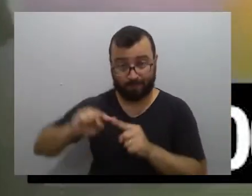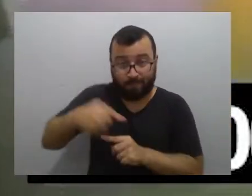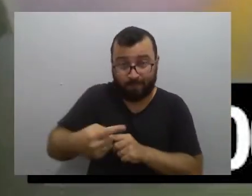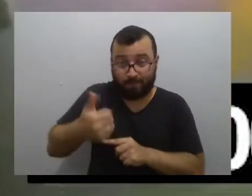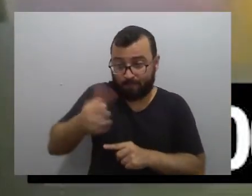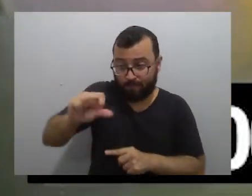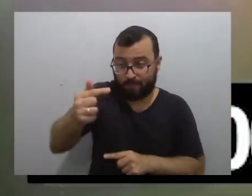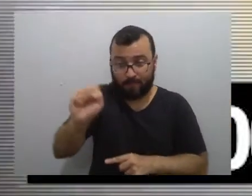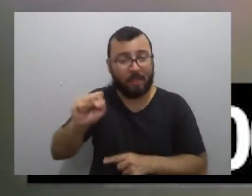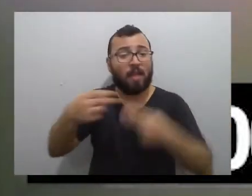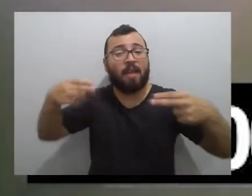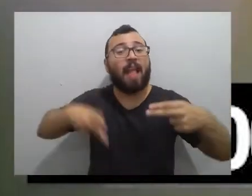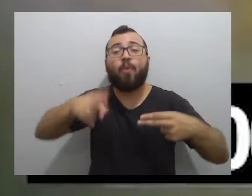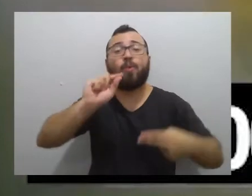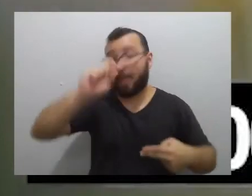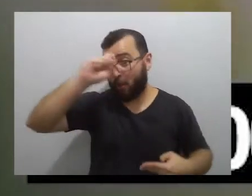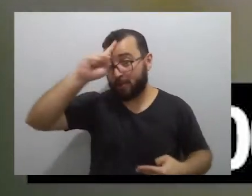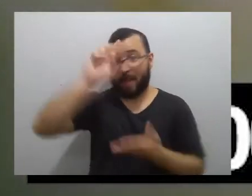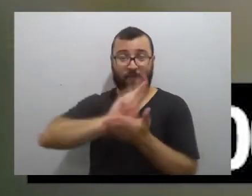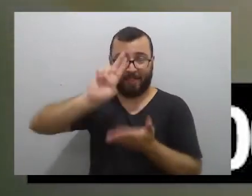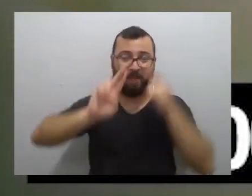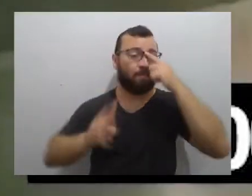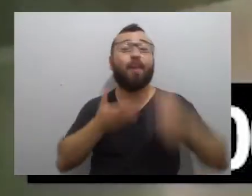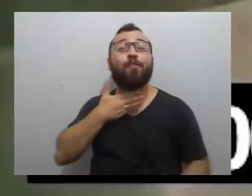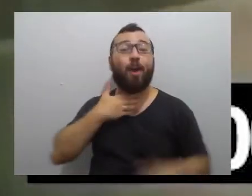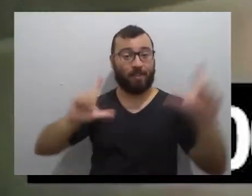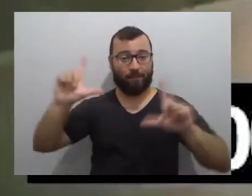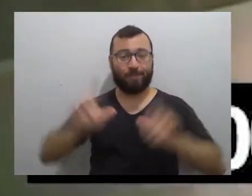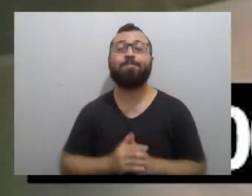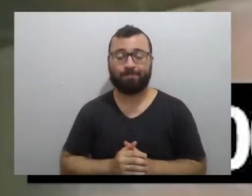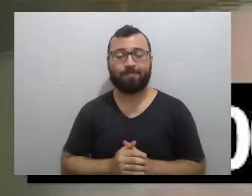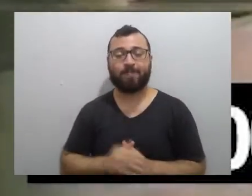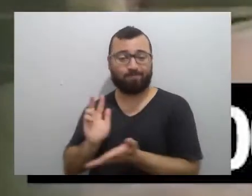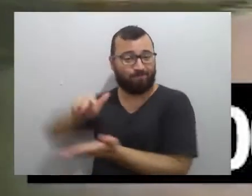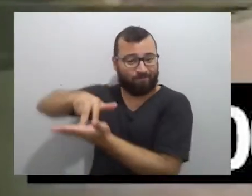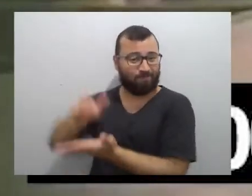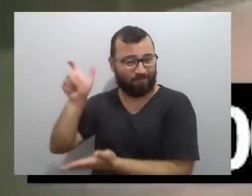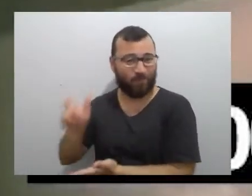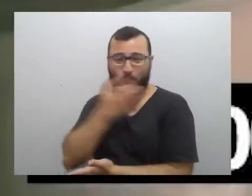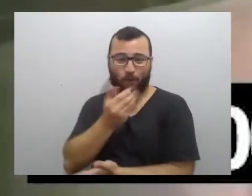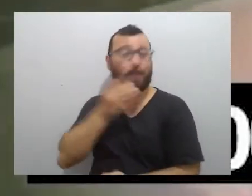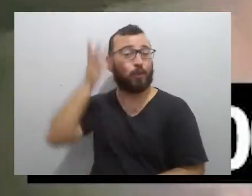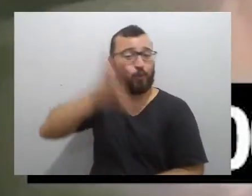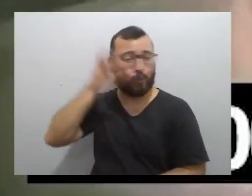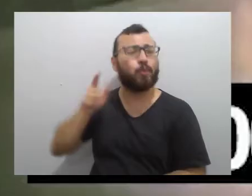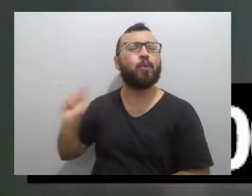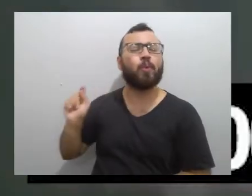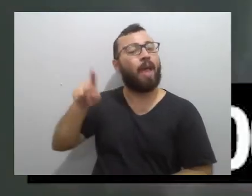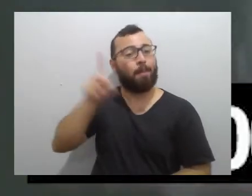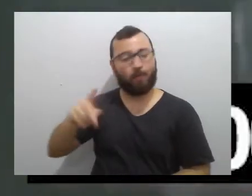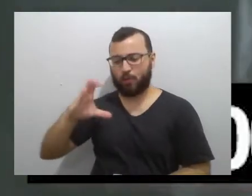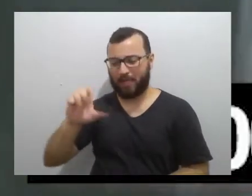O presidente Ernesto Geisel descerra a placa que frisa ser o hospital um marco histórico a assinalar horizontes novos aos profissionais da